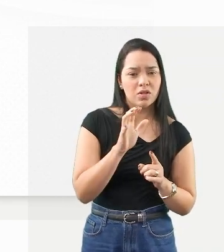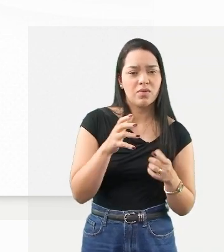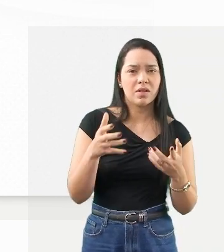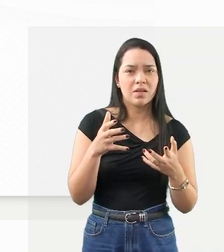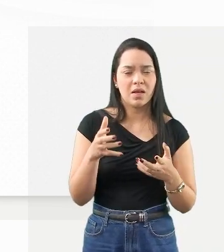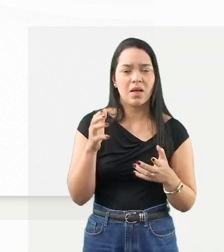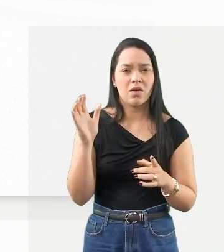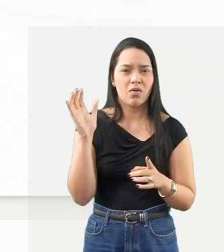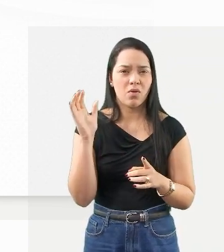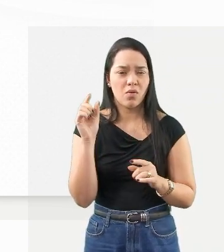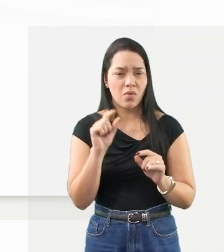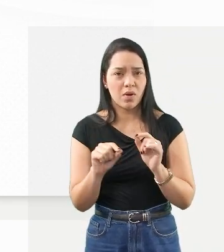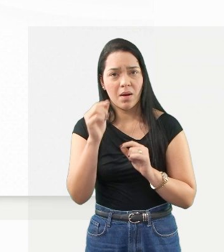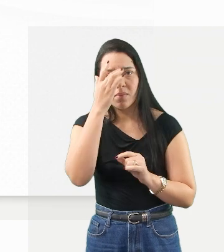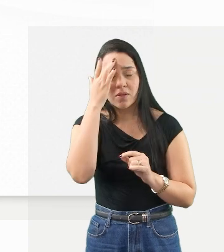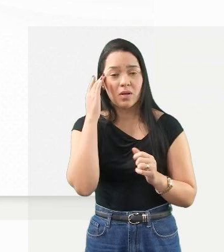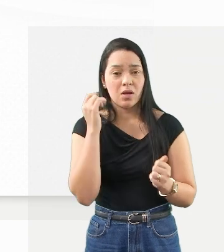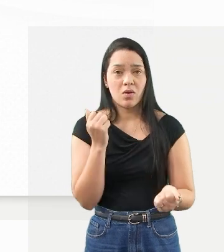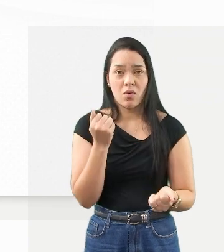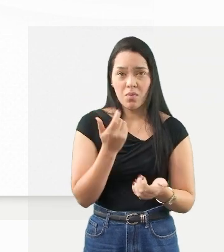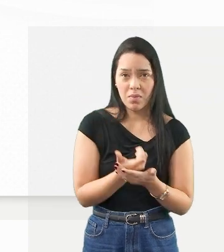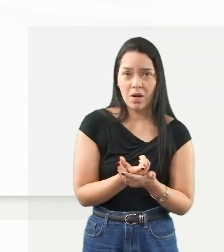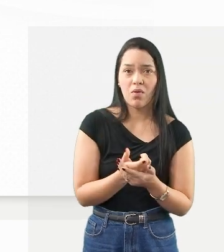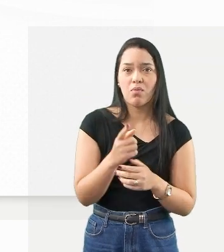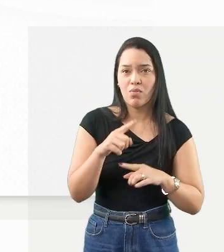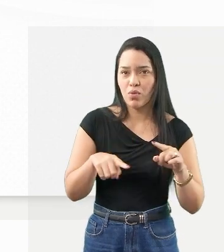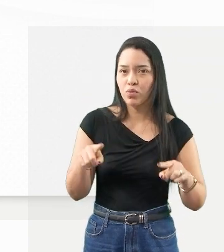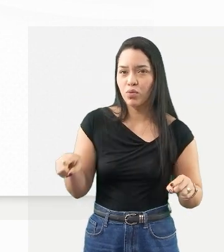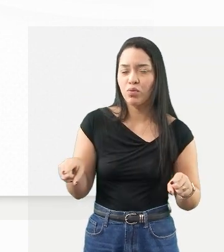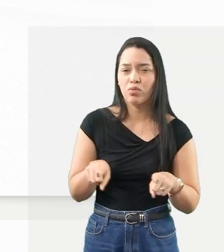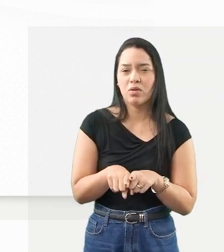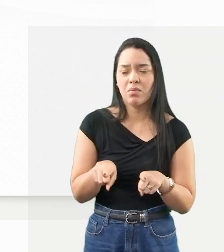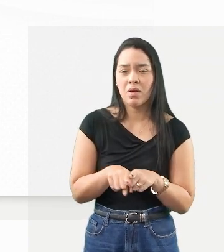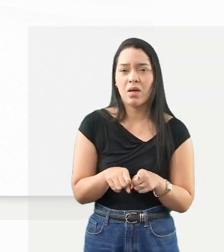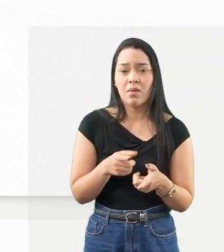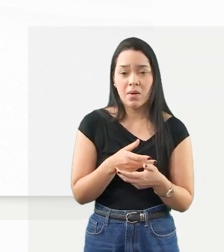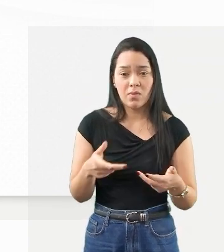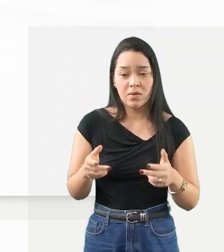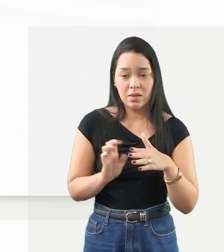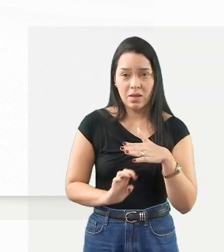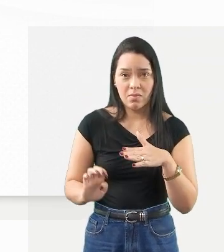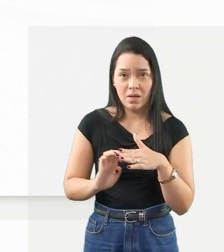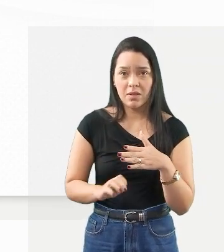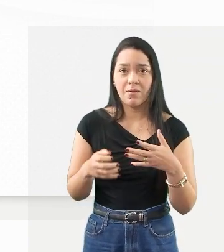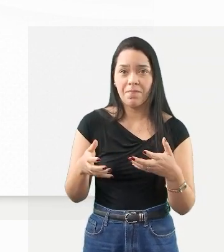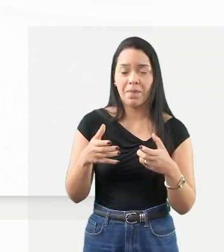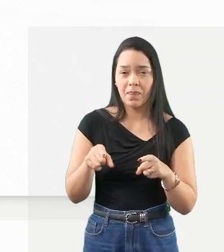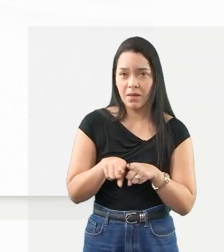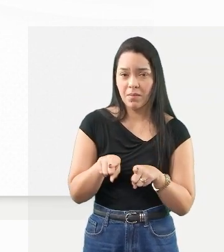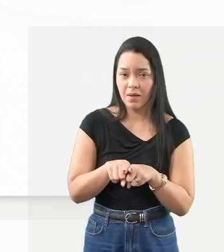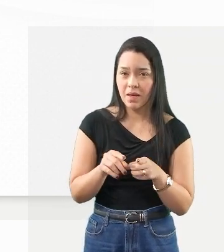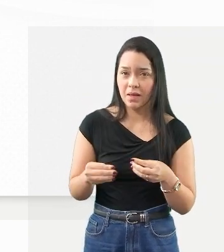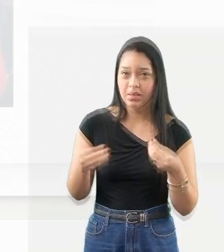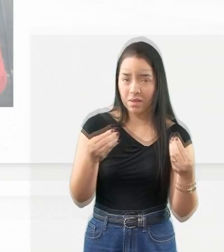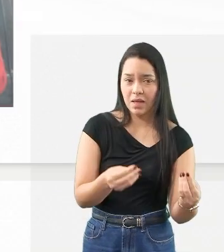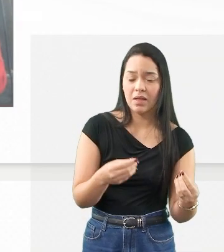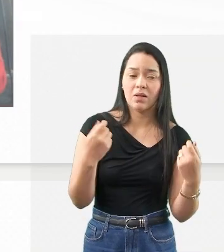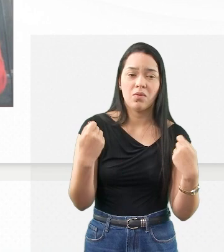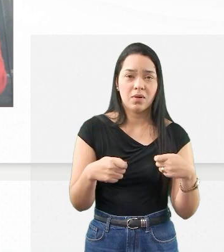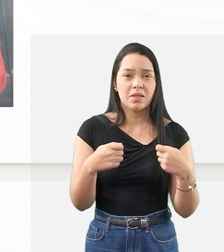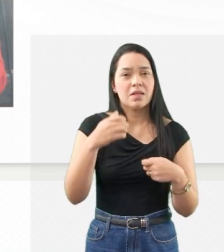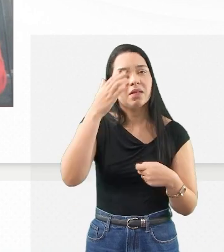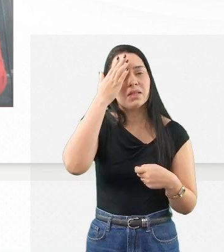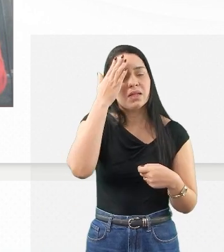a pessoa a adquirir determinado produto, né? Alguma coisa que a empresa tende a oferecer. Então, a gente precisa